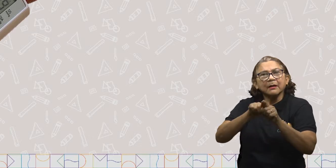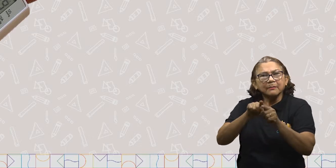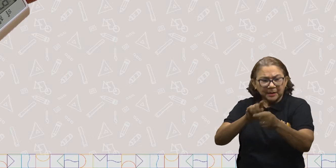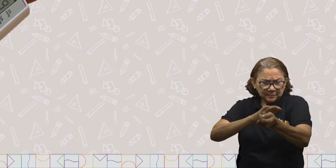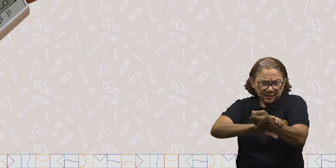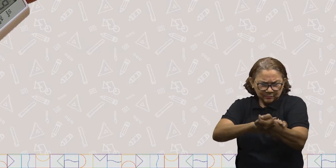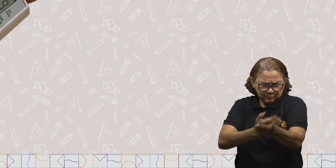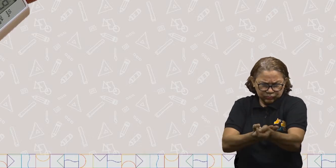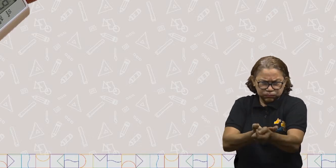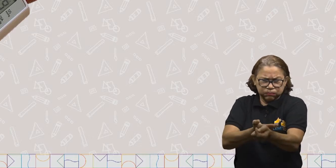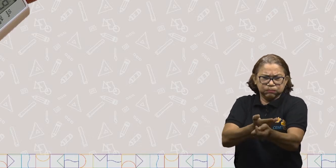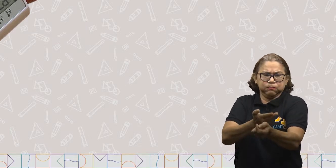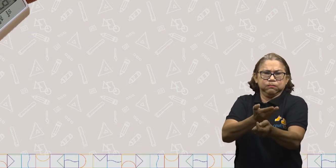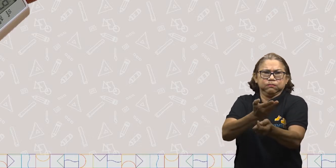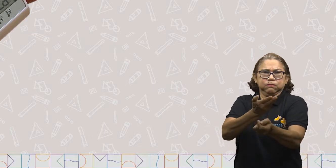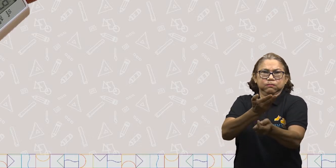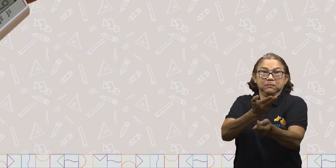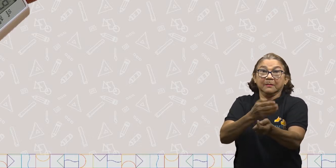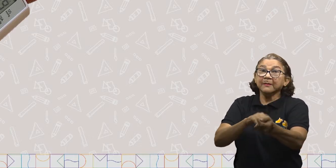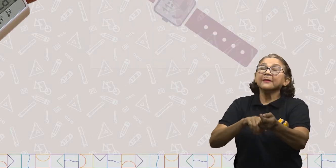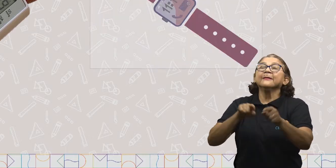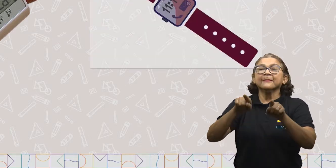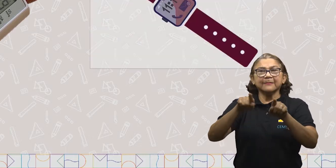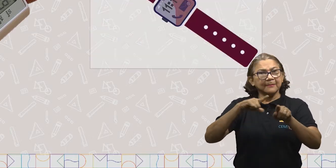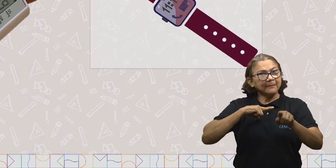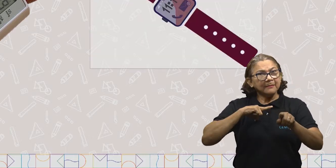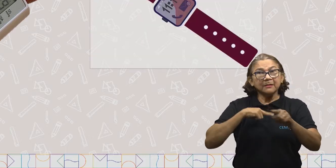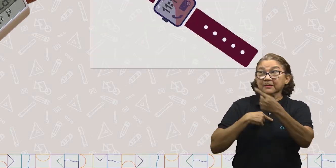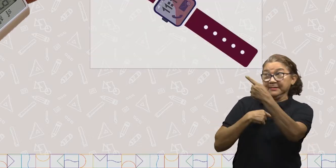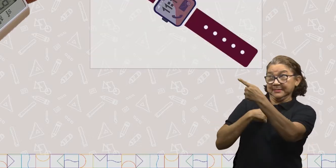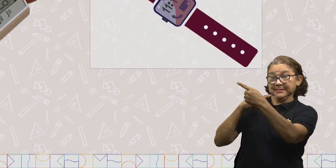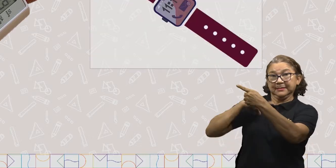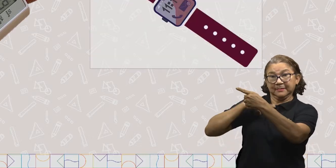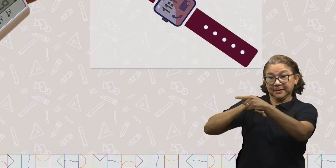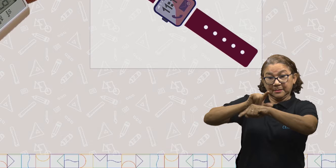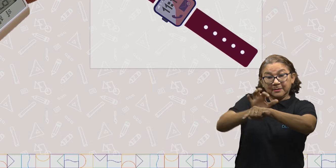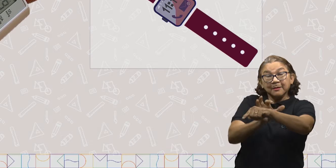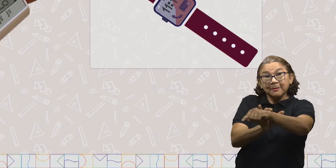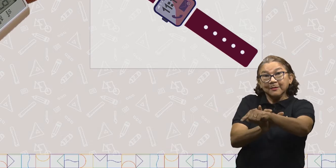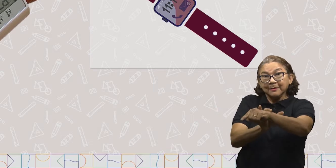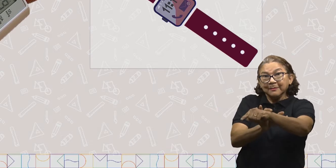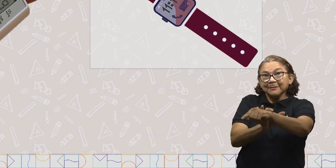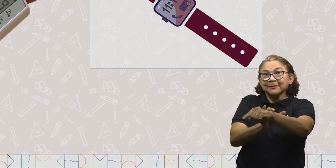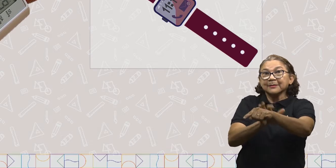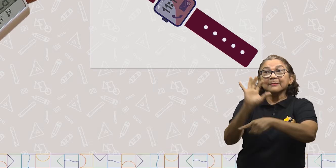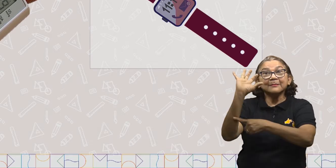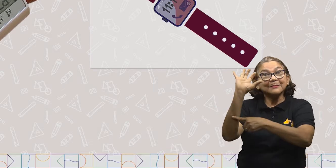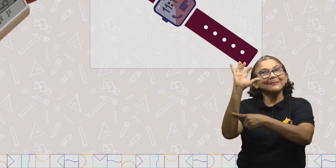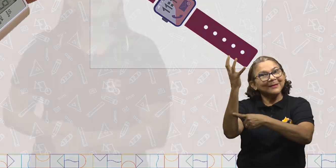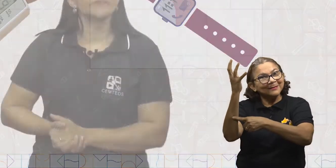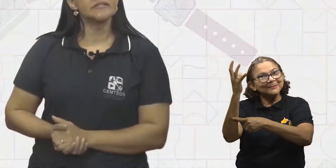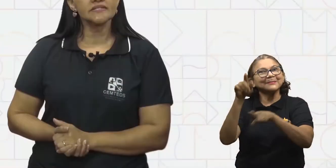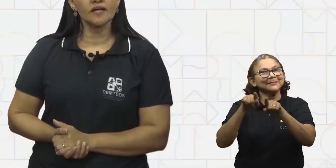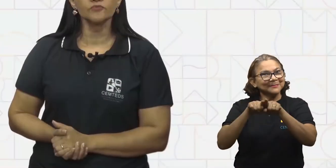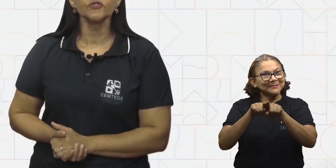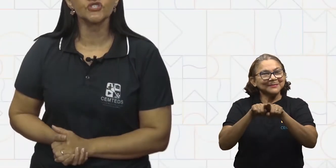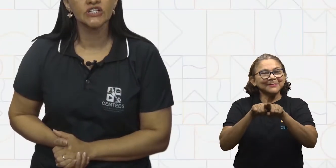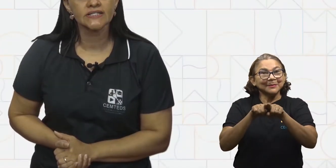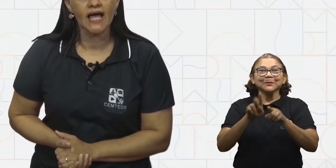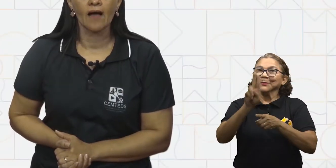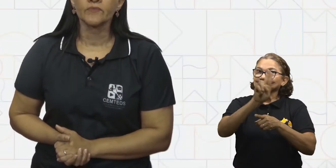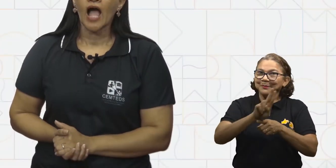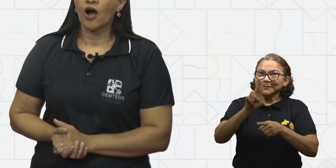pressão, que serve para medir a nossa pressão arterial. E por último, temos o relógio, que também mede o tempo.